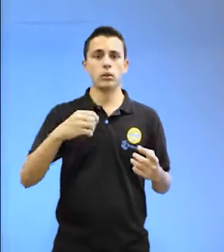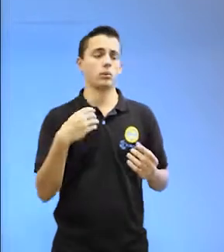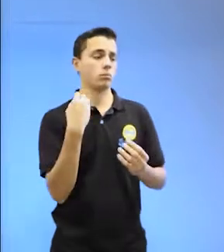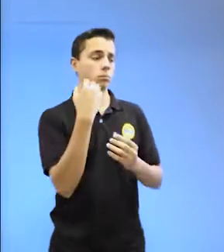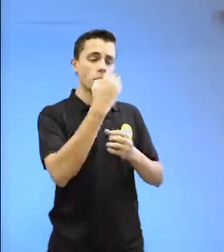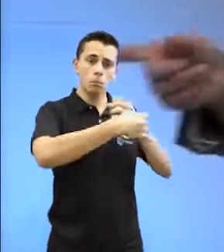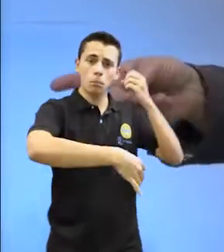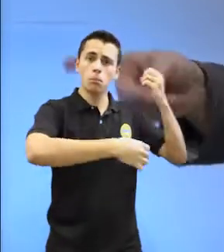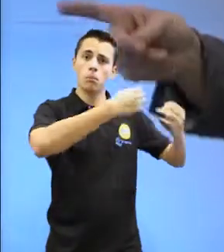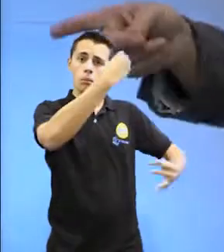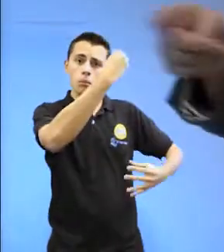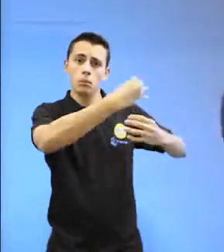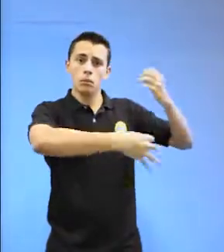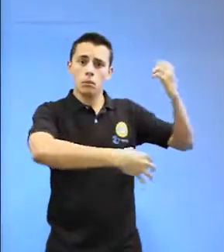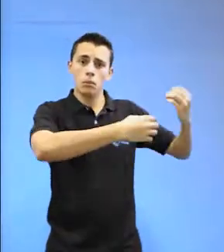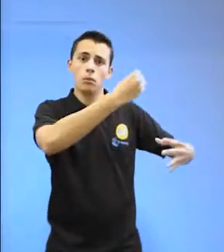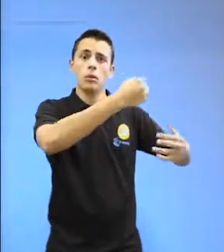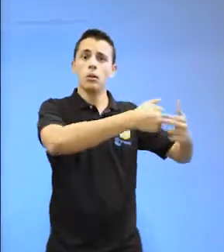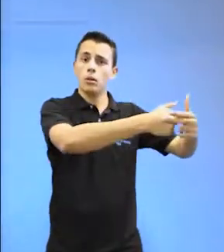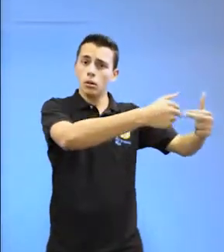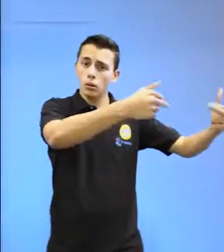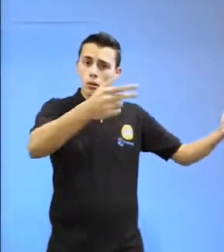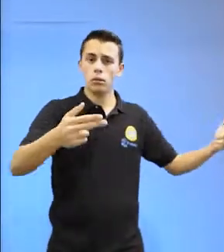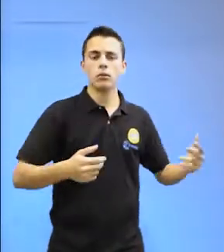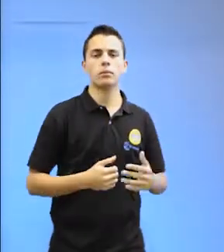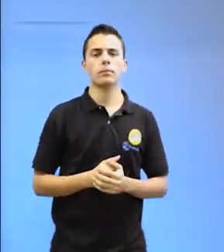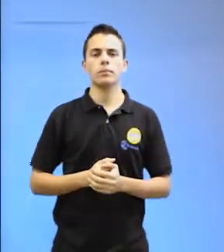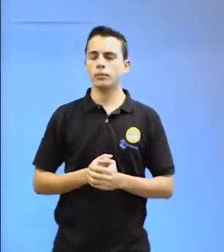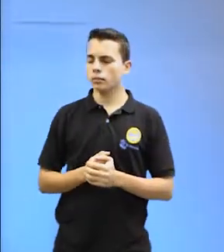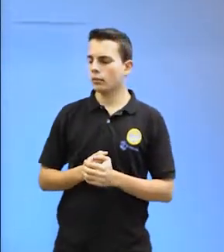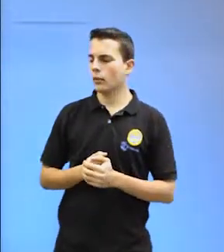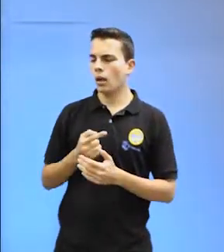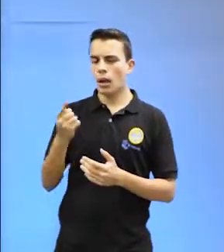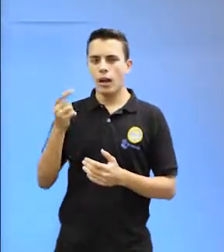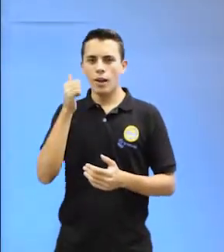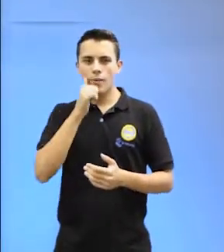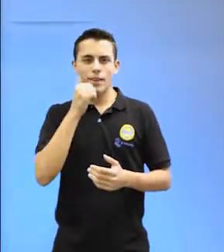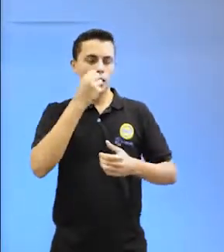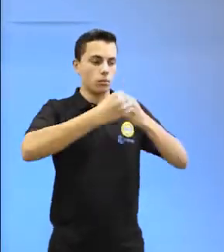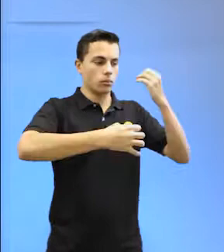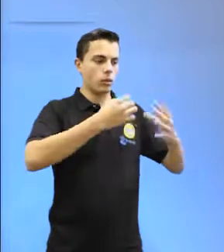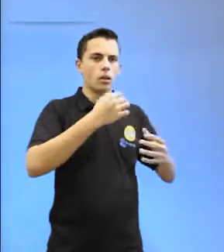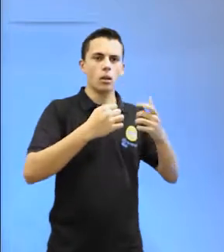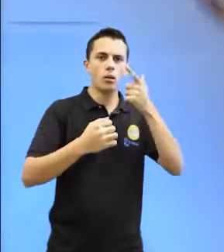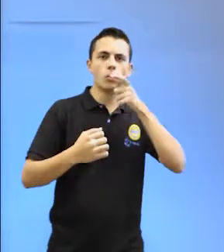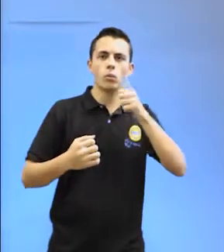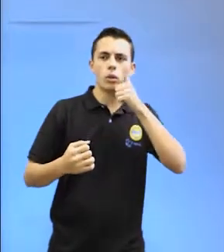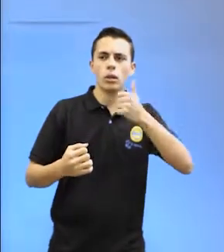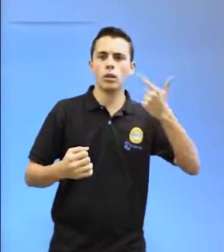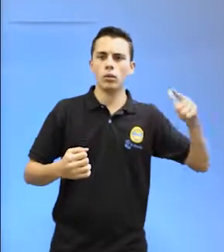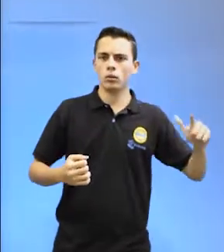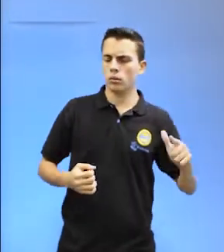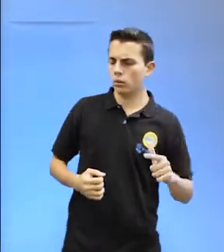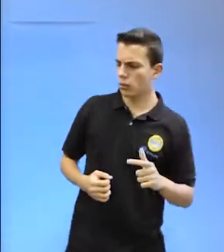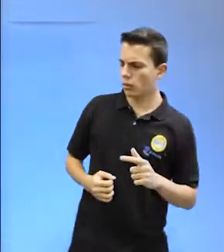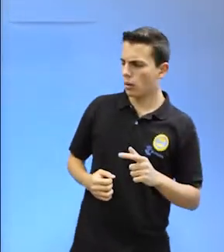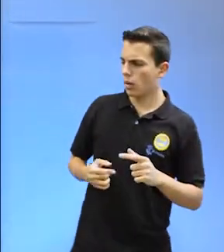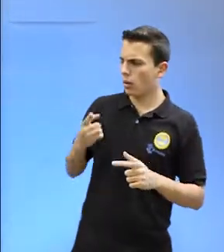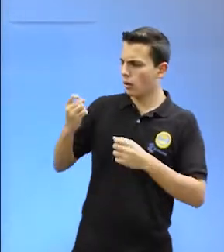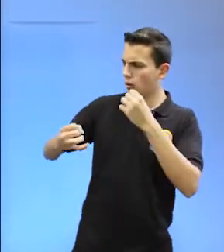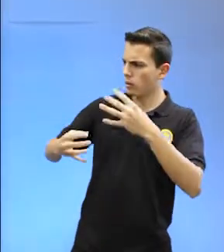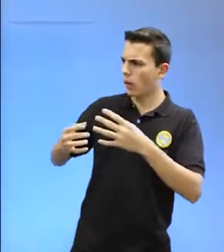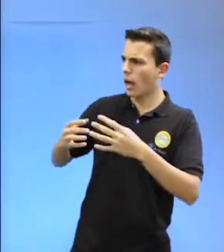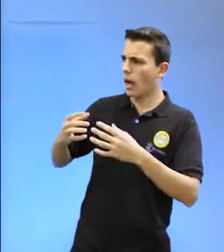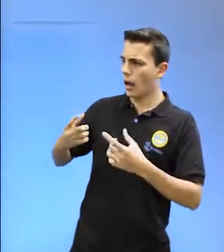Outubro Rosa? Já ouviu falar, que fala da AIDS, né? Eu falo, não fala da AIDS. Então, é muita desinformação. Tá. E